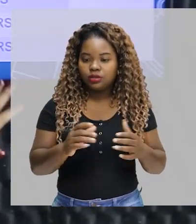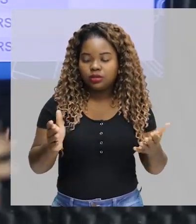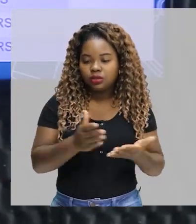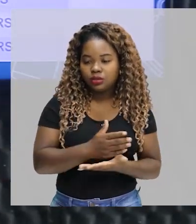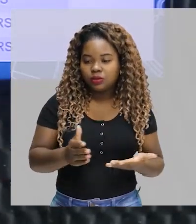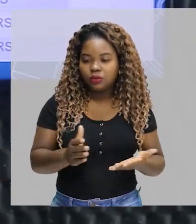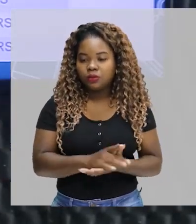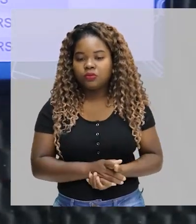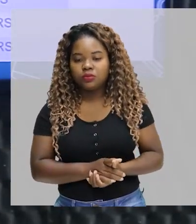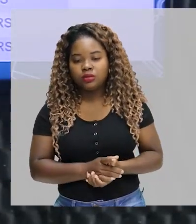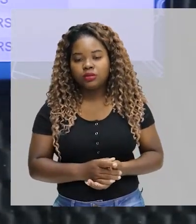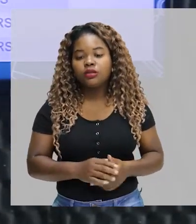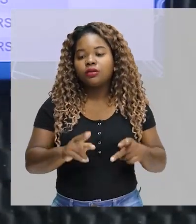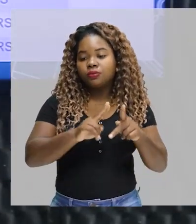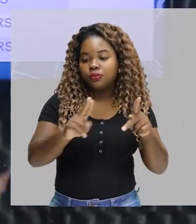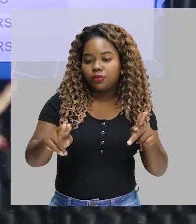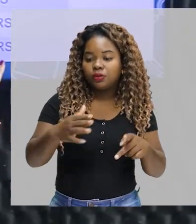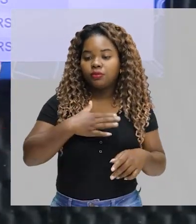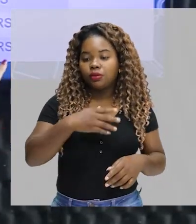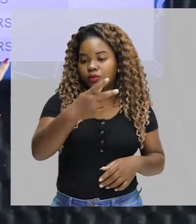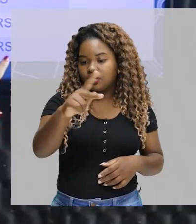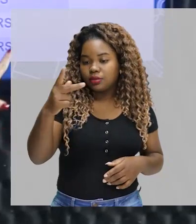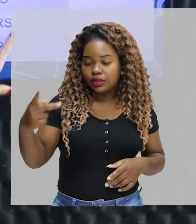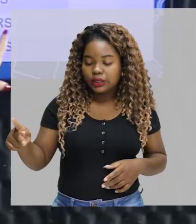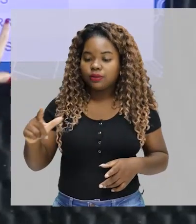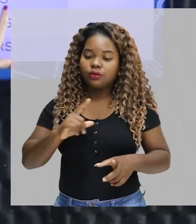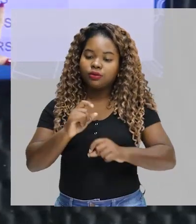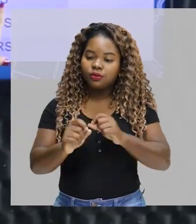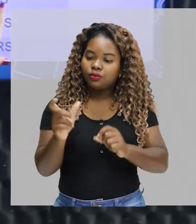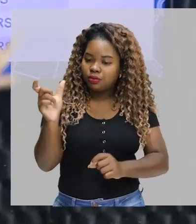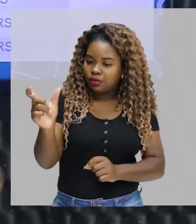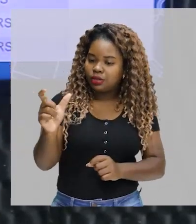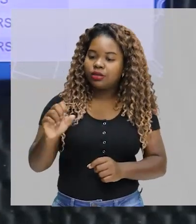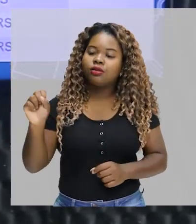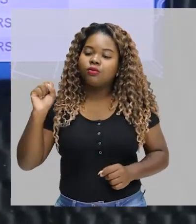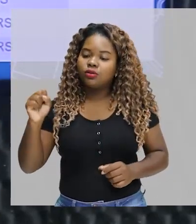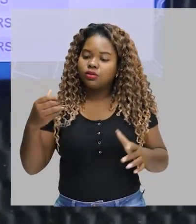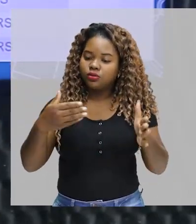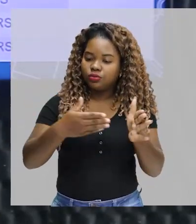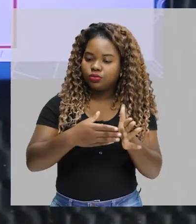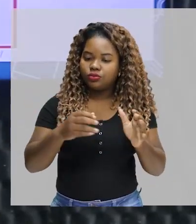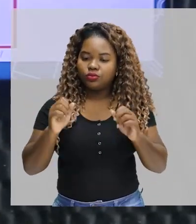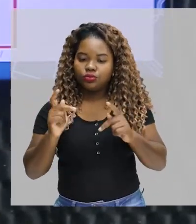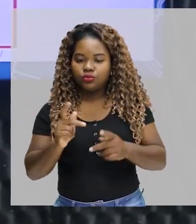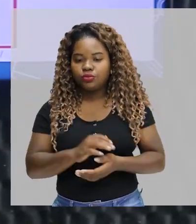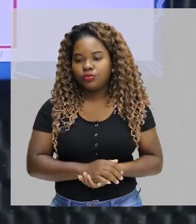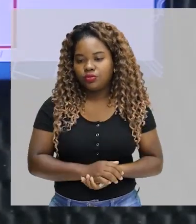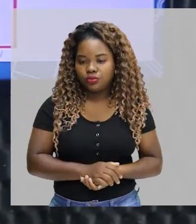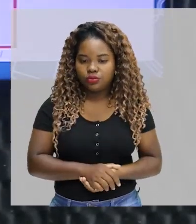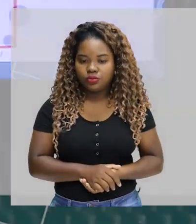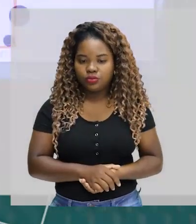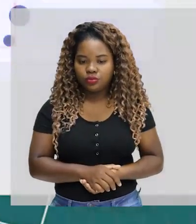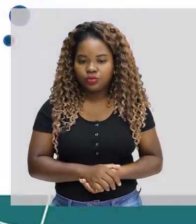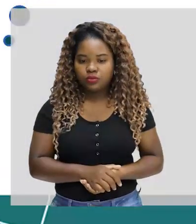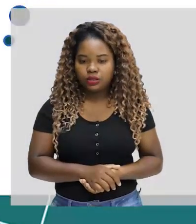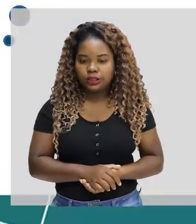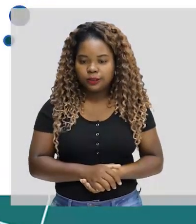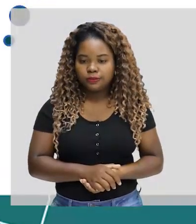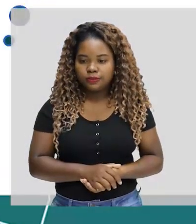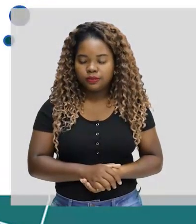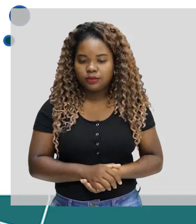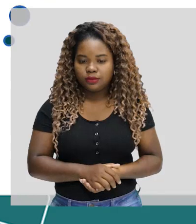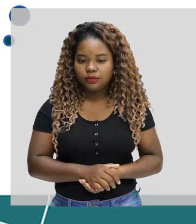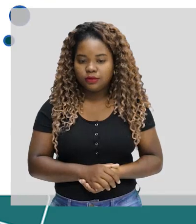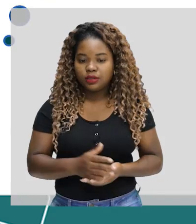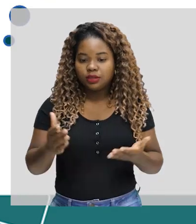casos, quando se fala de pronome possessivo, é aquela palavrinha que tem um Szinho no final, tá? O pronome que vem acompanhado de S.